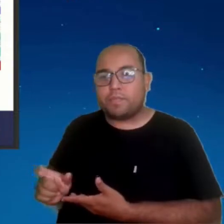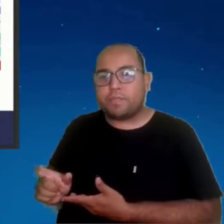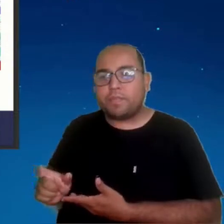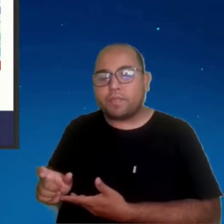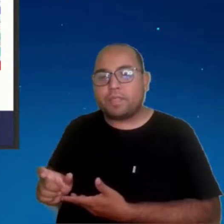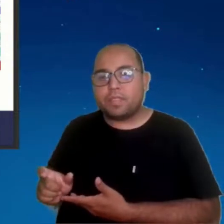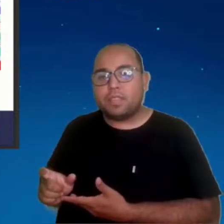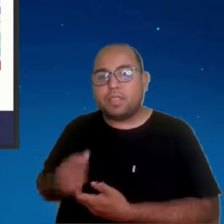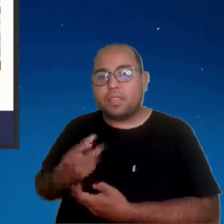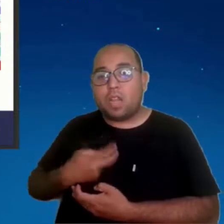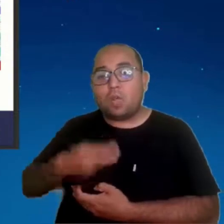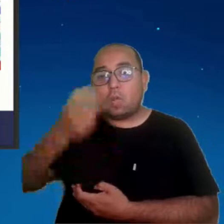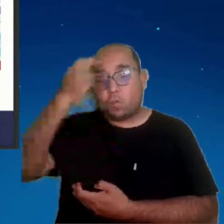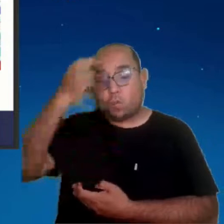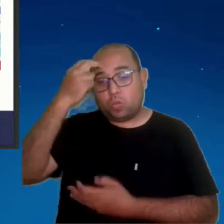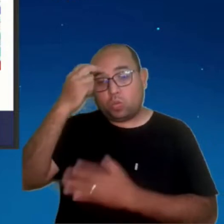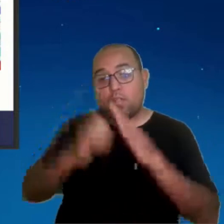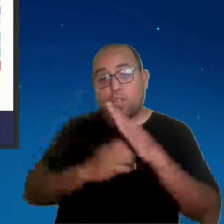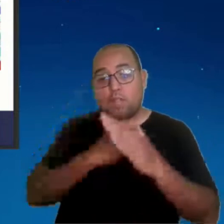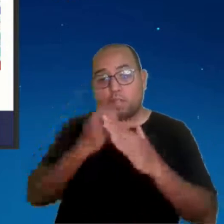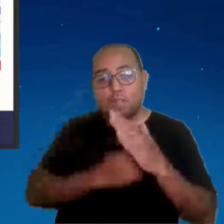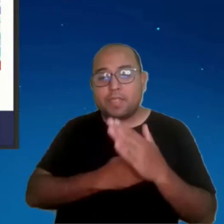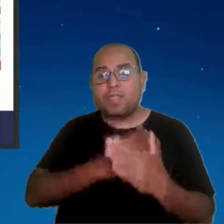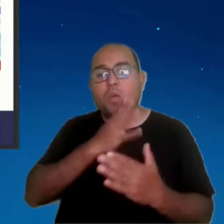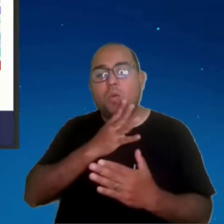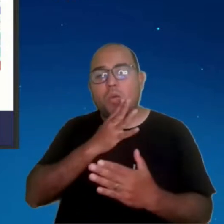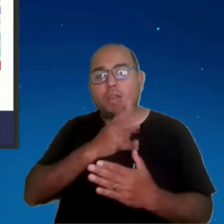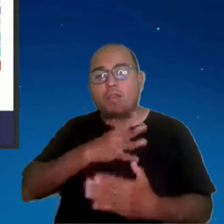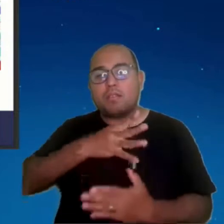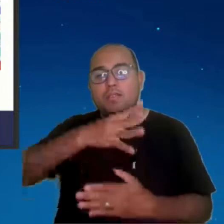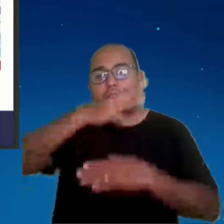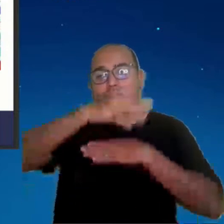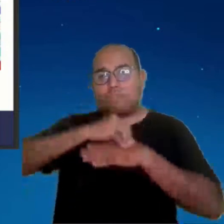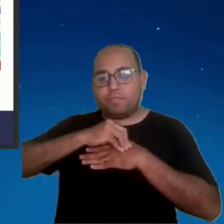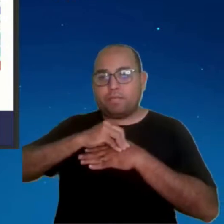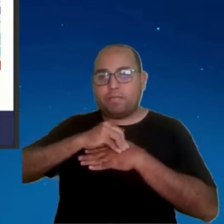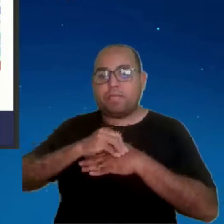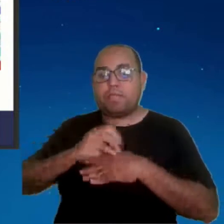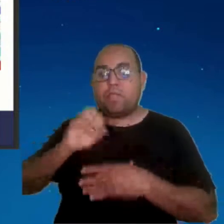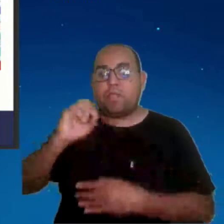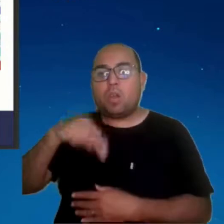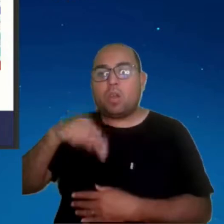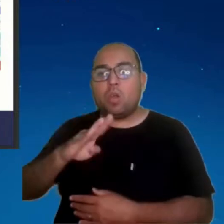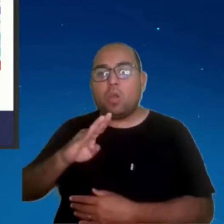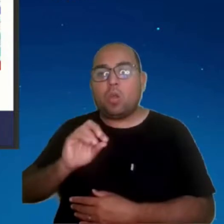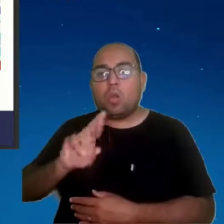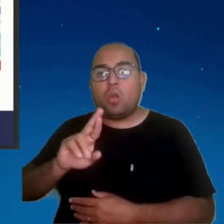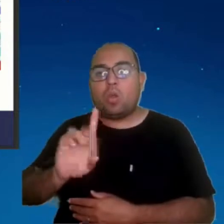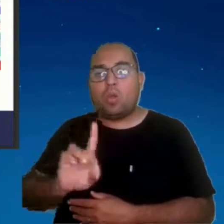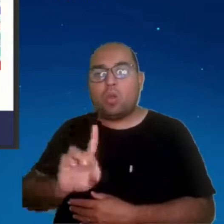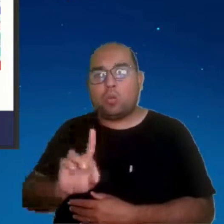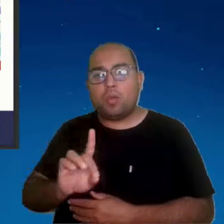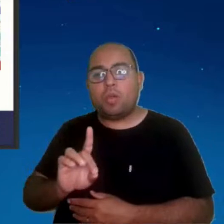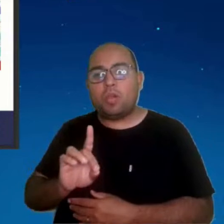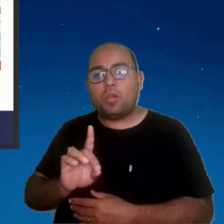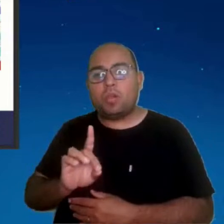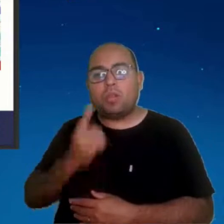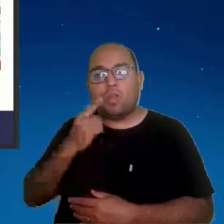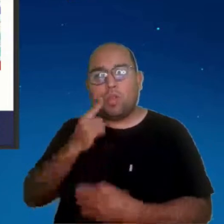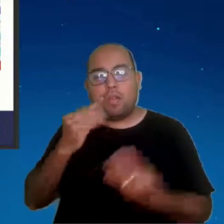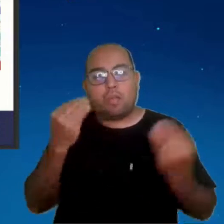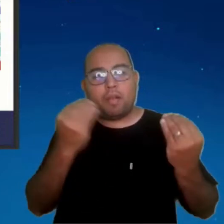da cultura da empresa. Esse onboarding, eu vejo muitas empresas colocando no